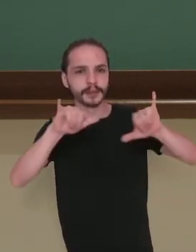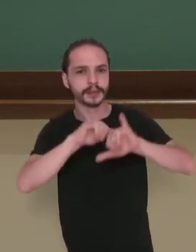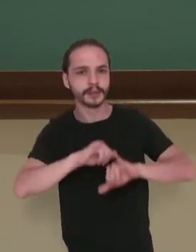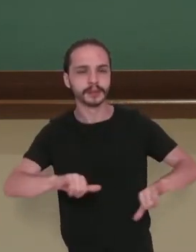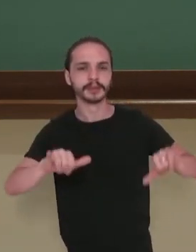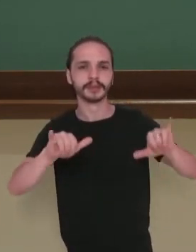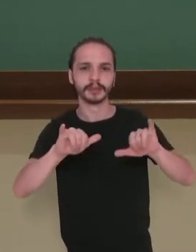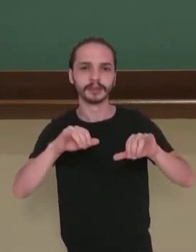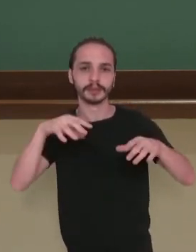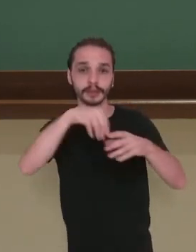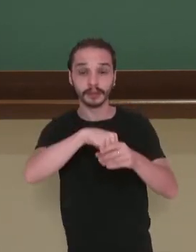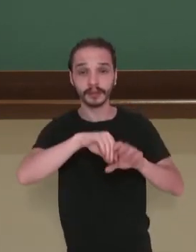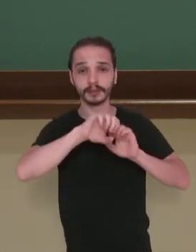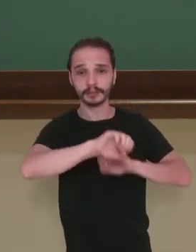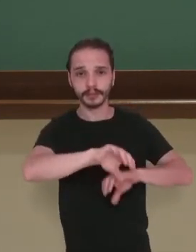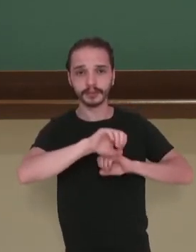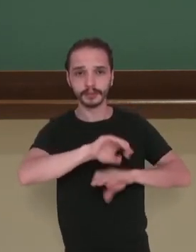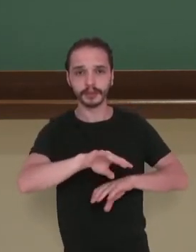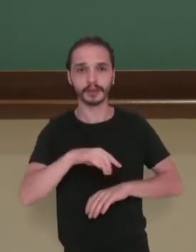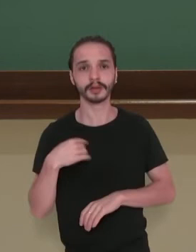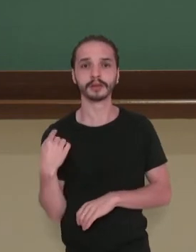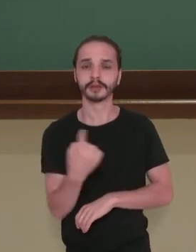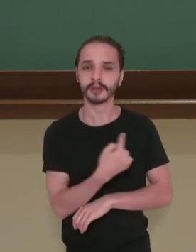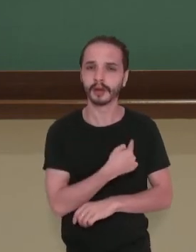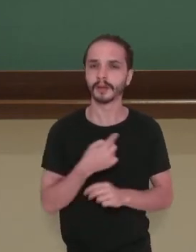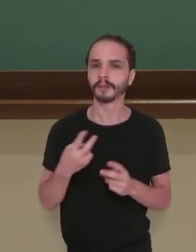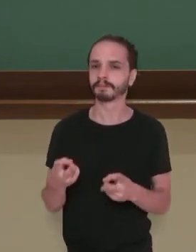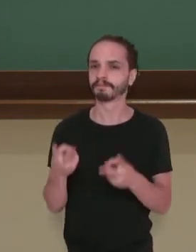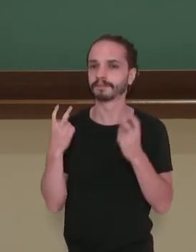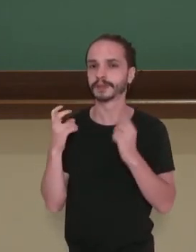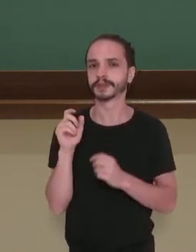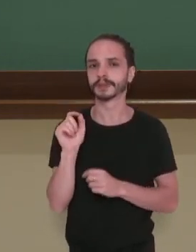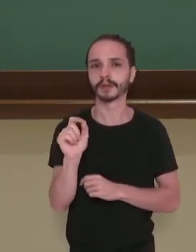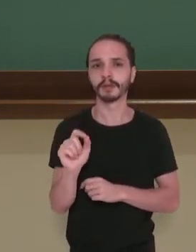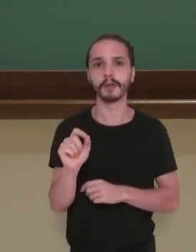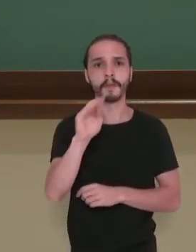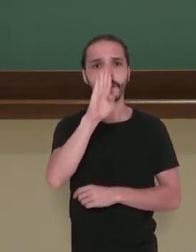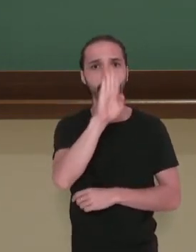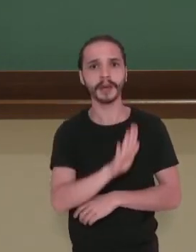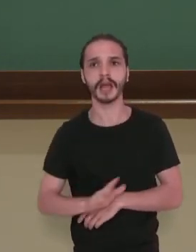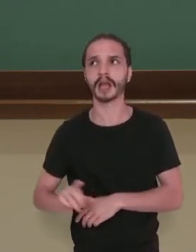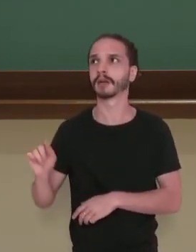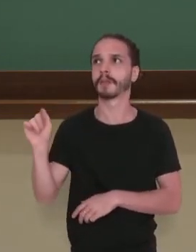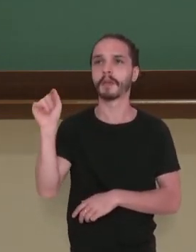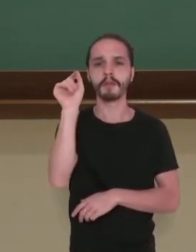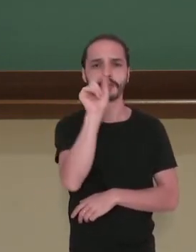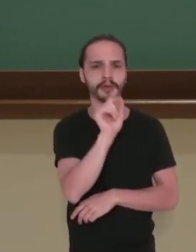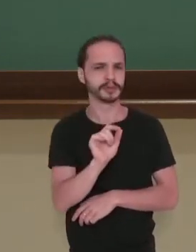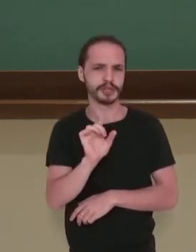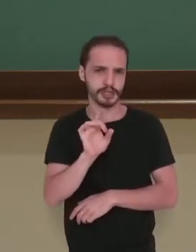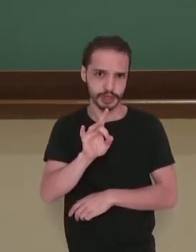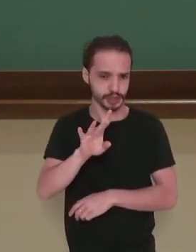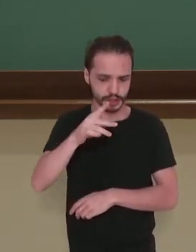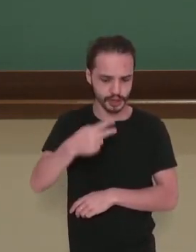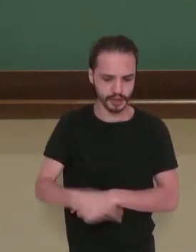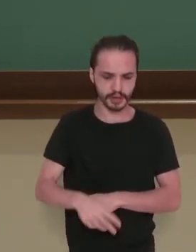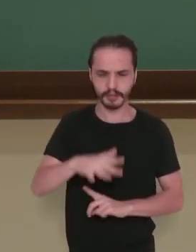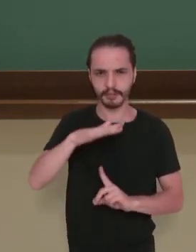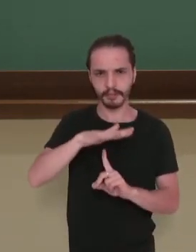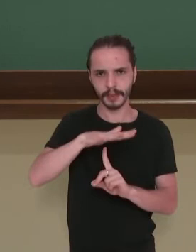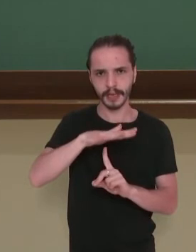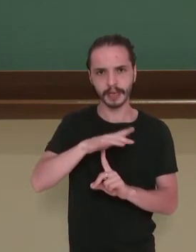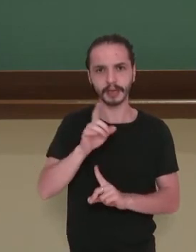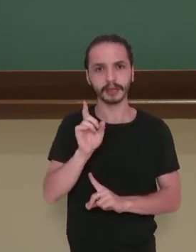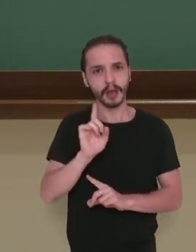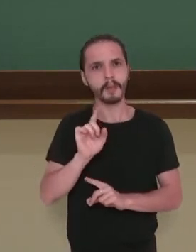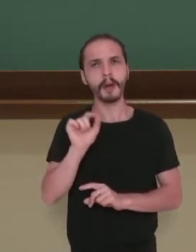da educação, nós acabamos percebendo que pelo Brasil todo, não só aqui no estado do Paraná,